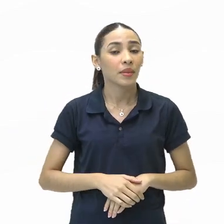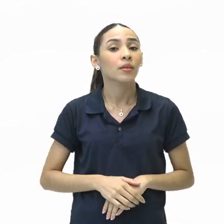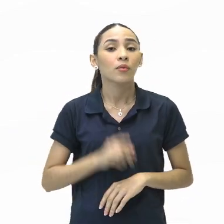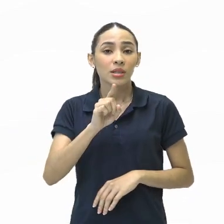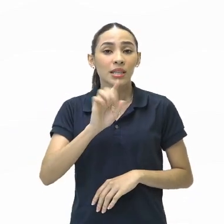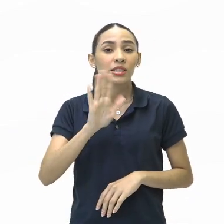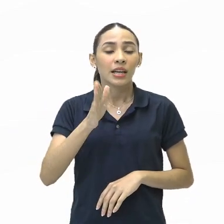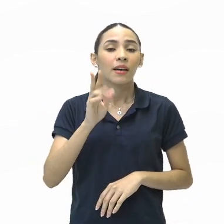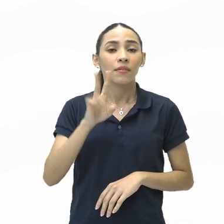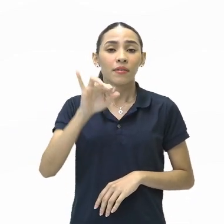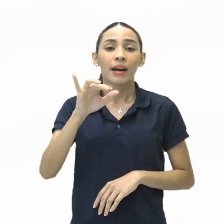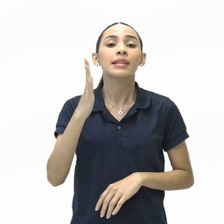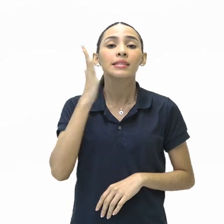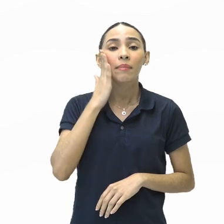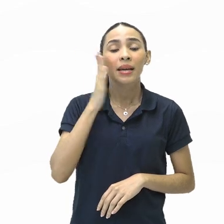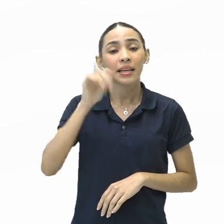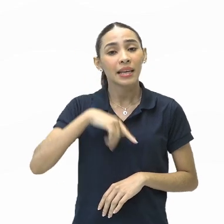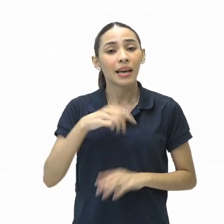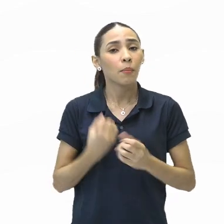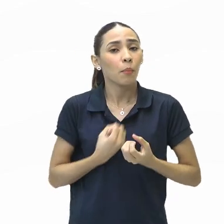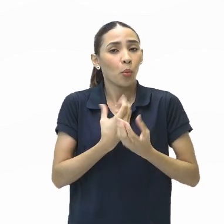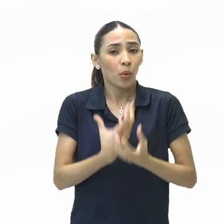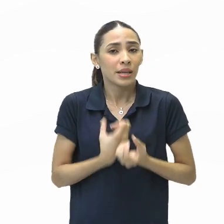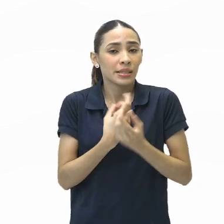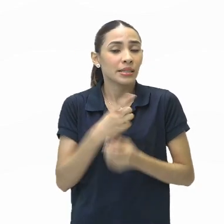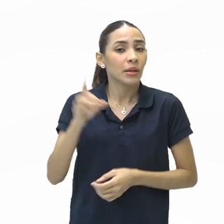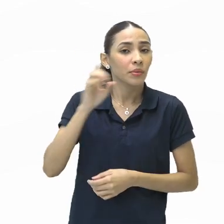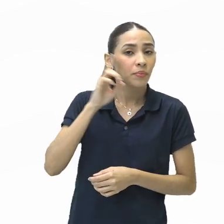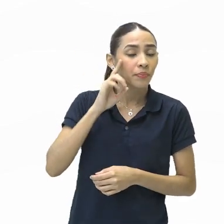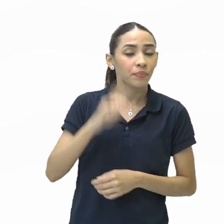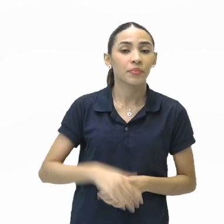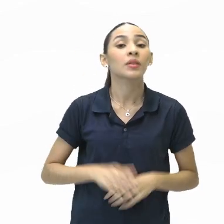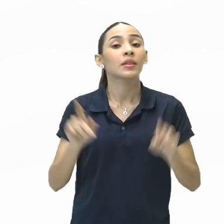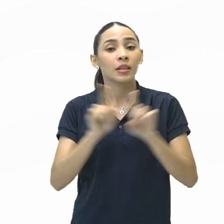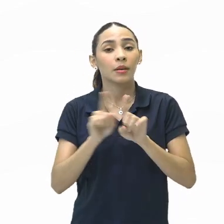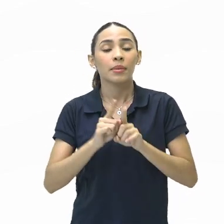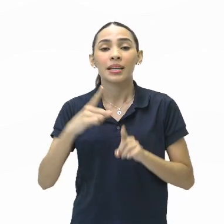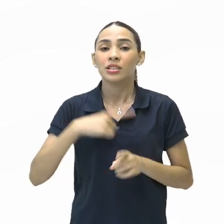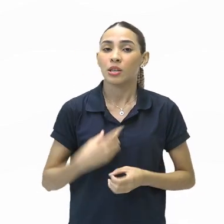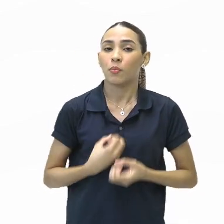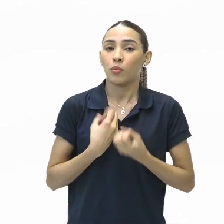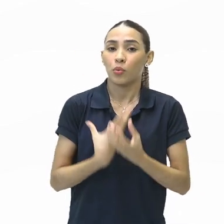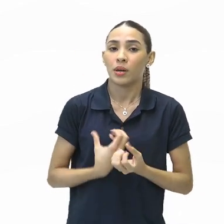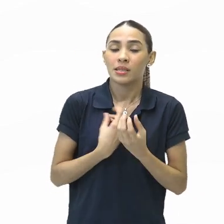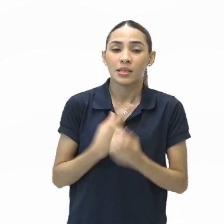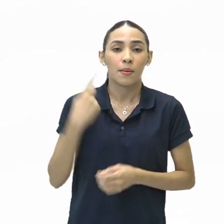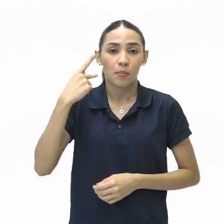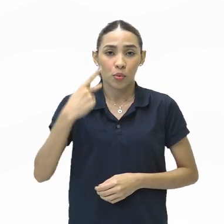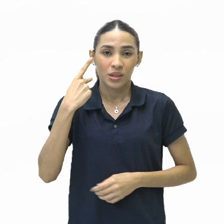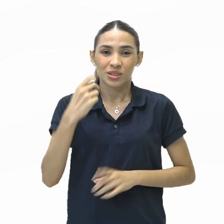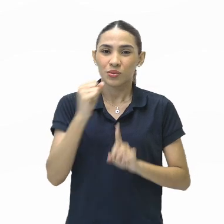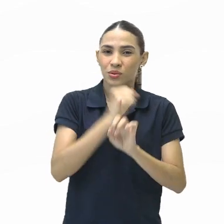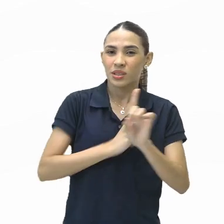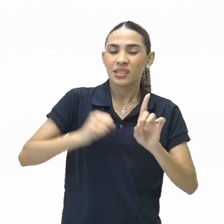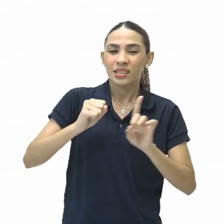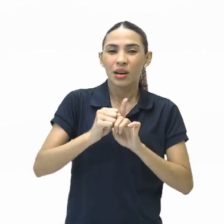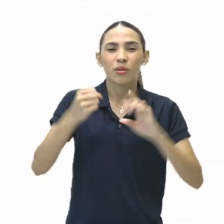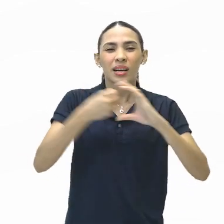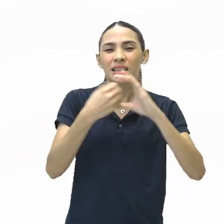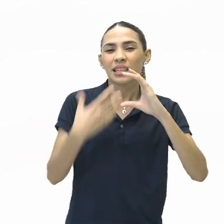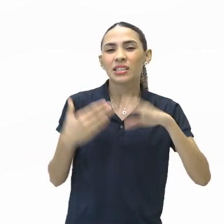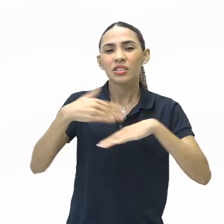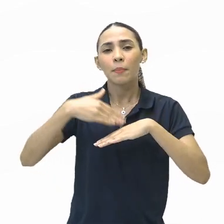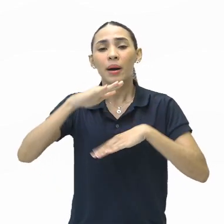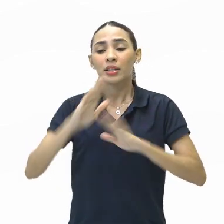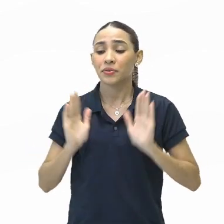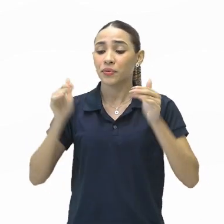que é uma poesia cotidiana. Tinha a poesia político-social, que aí tem um caráter mais o quê? Político-social.